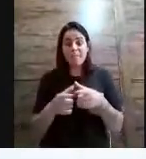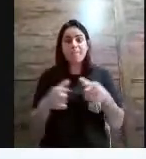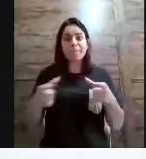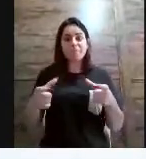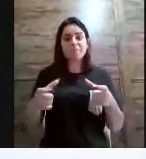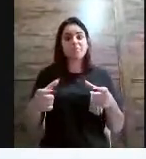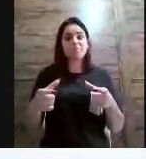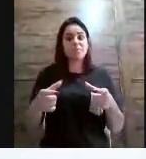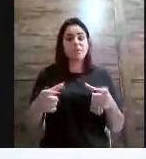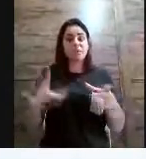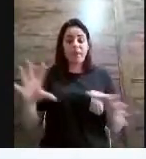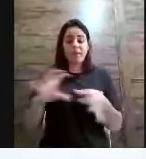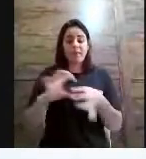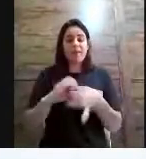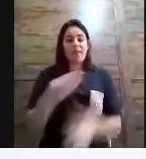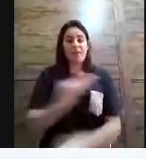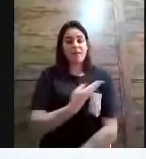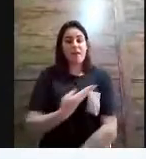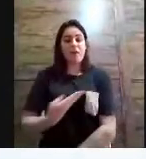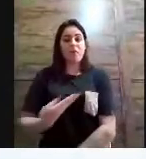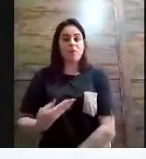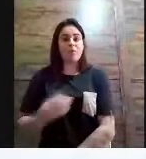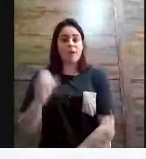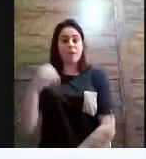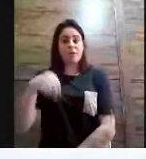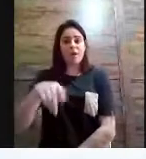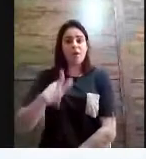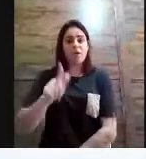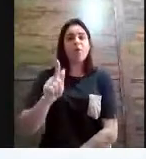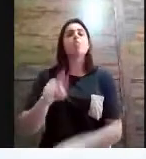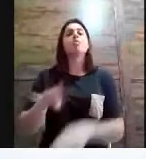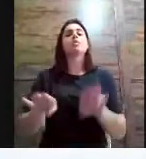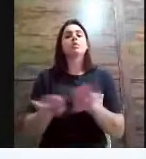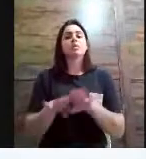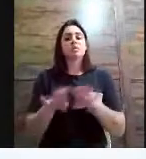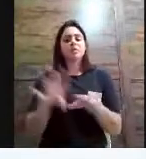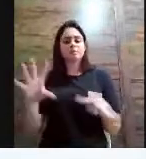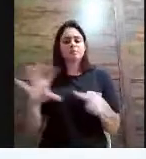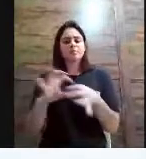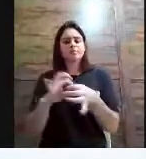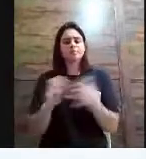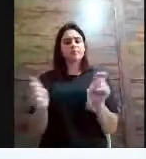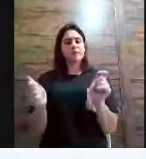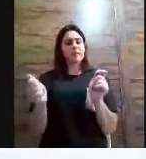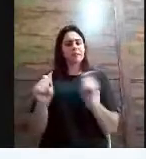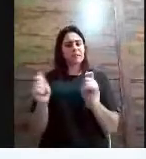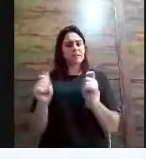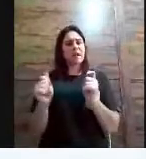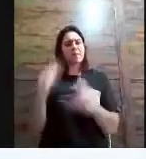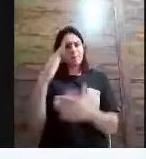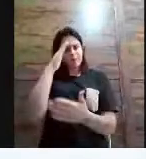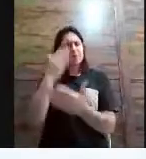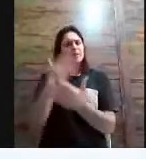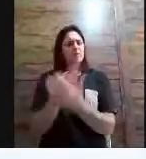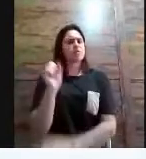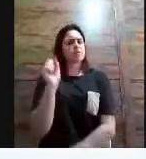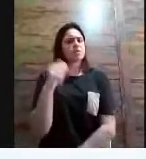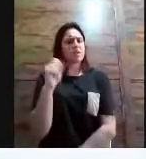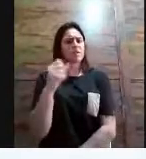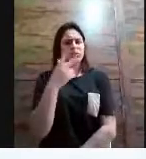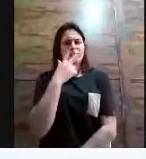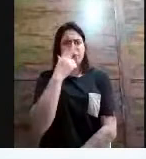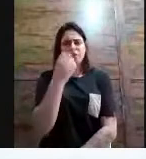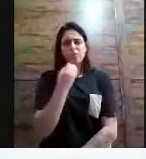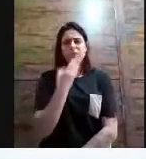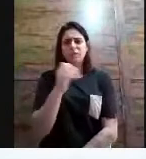governo. Aqui no Brasil tem uma ligada da vacina de Oxford, da AstraZeneca, ligada à Fiocruz, a